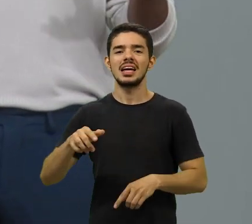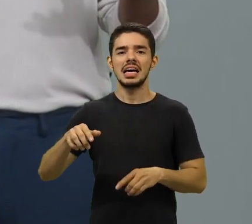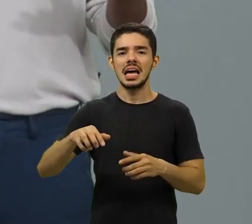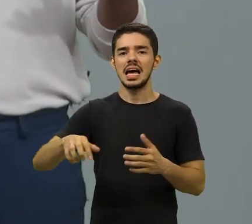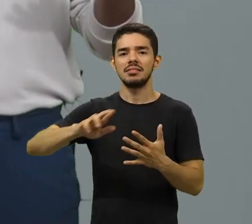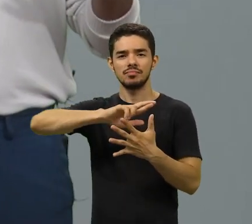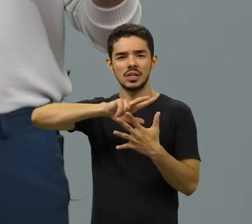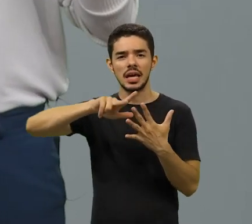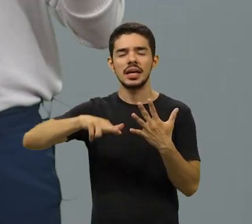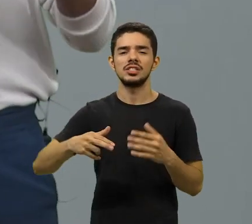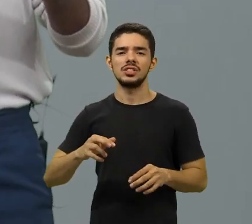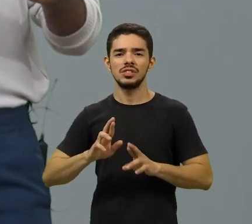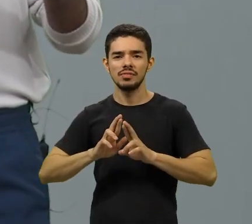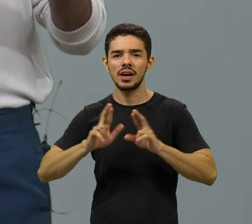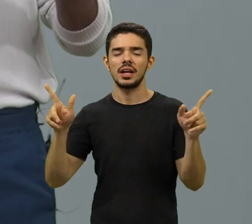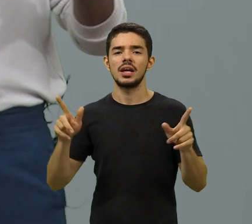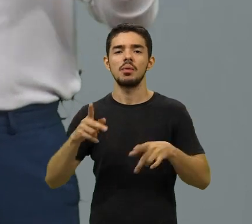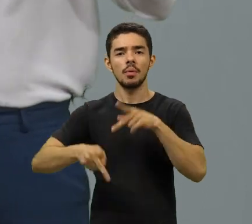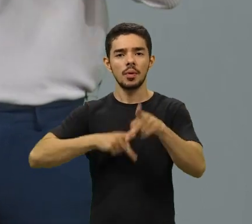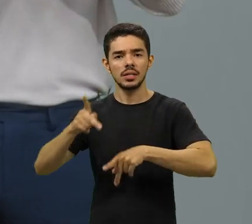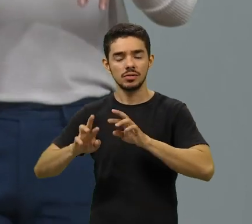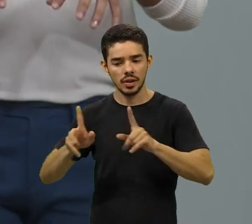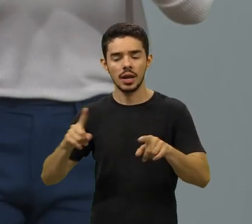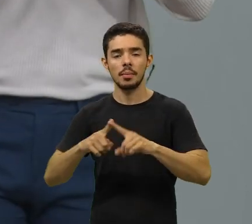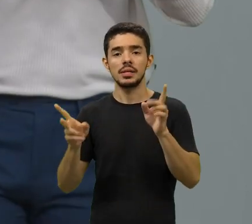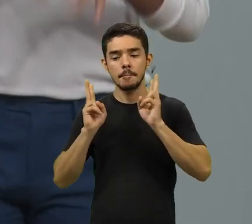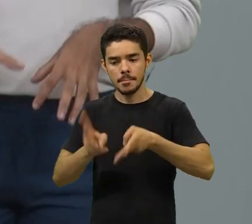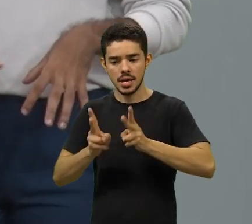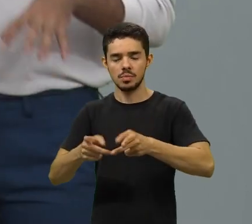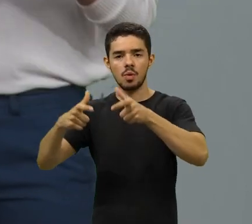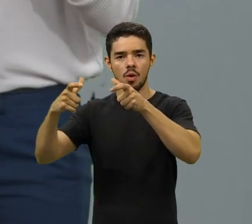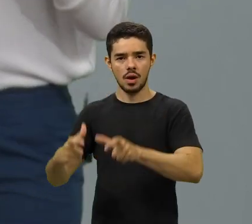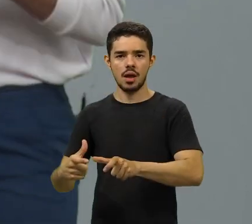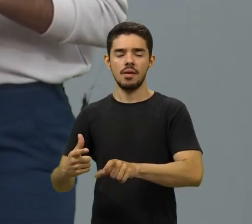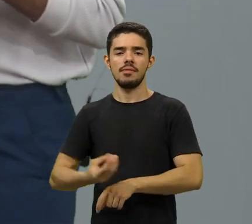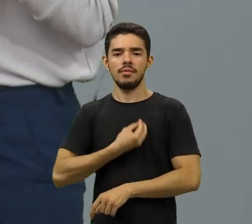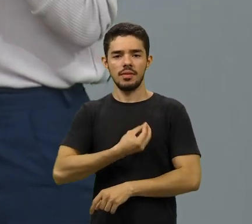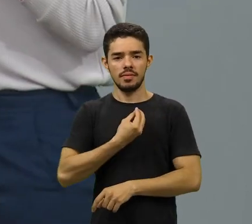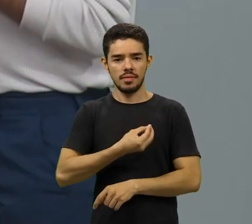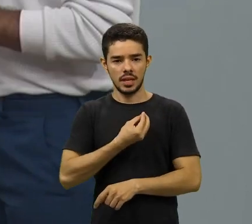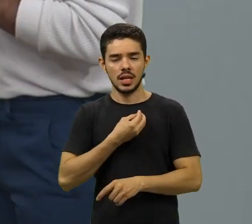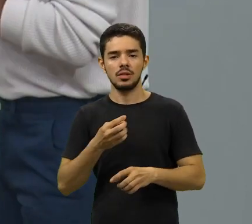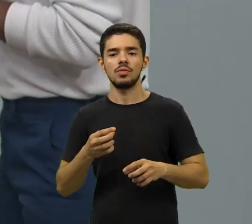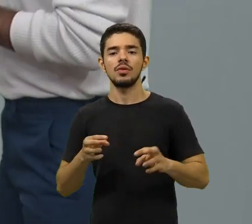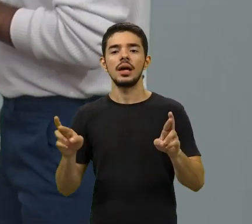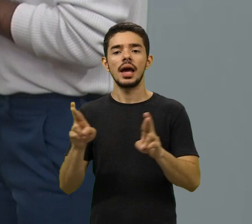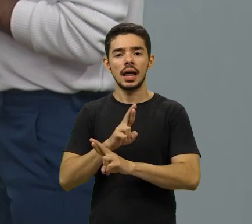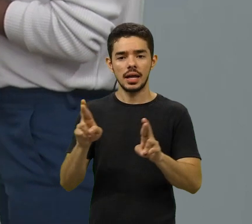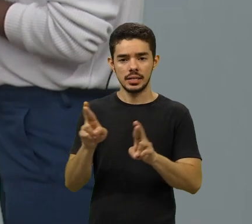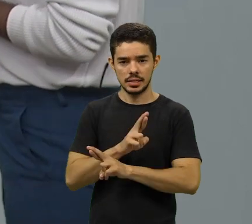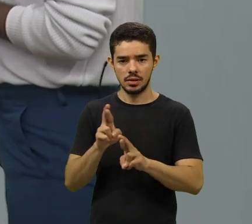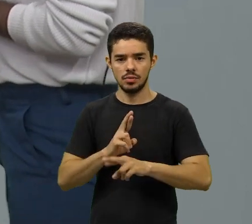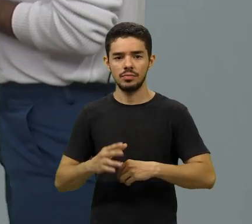seres diferentes, populações diferentes, mas que estão no mesmo local, vivendo com